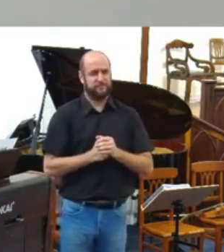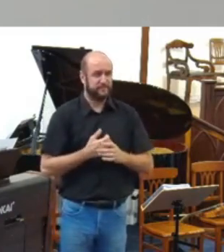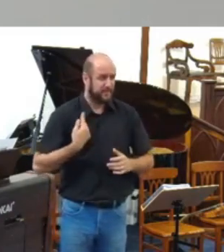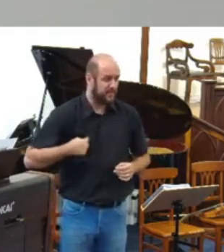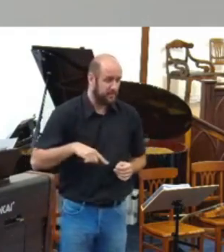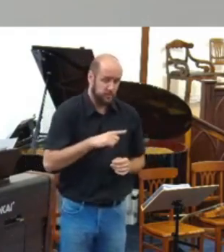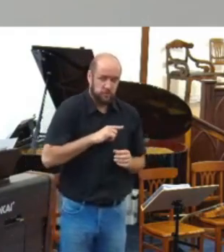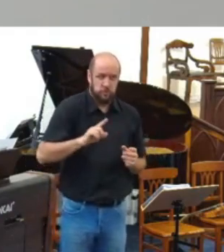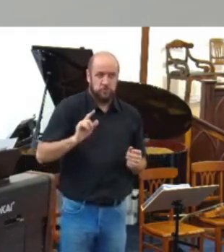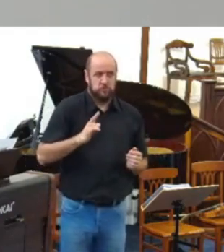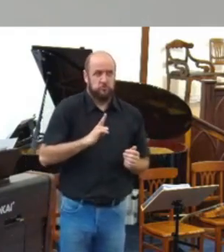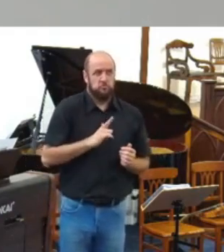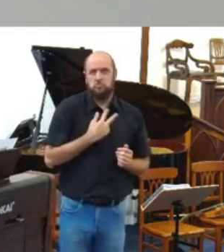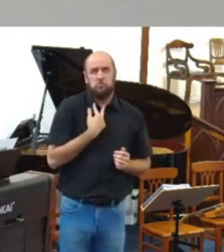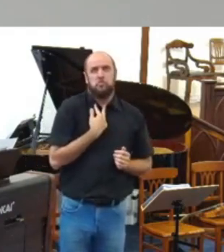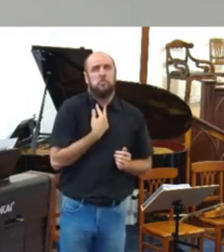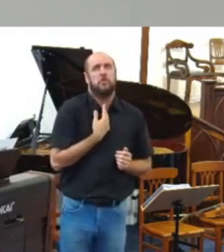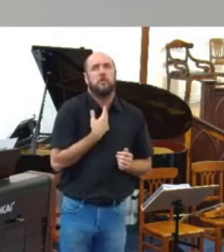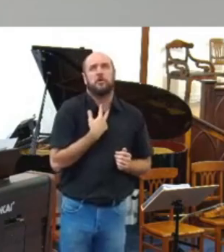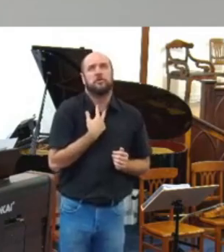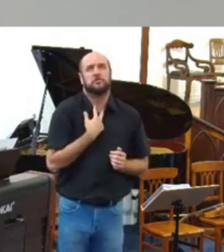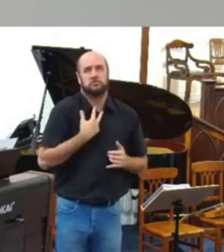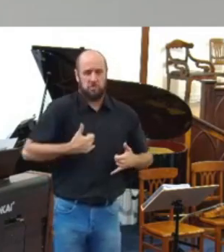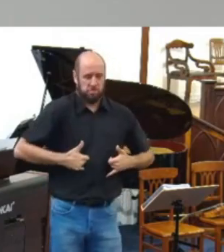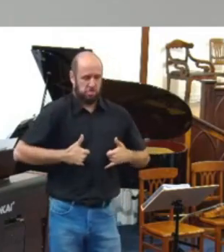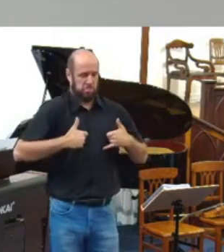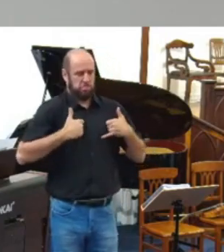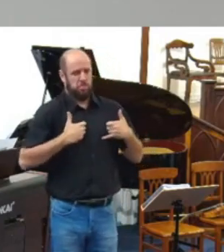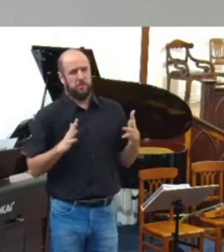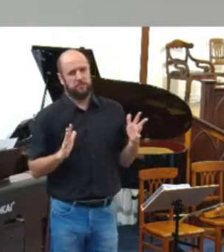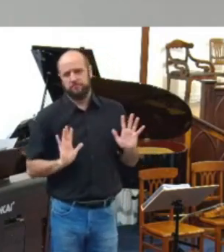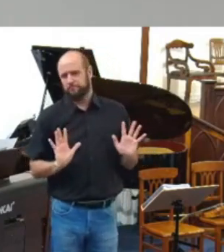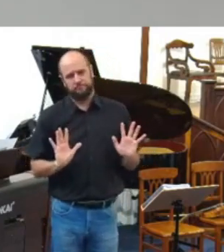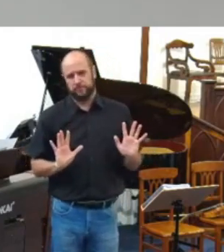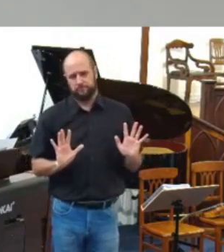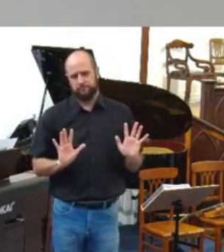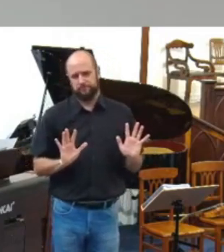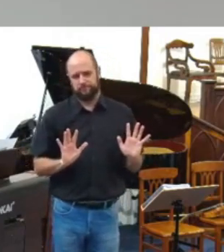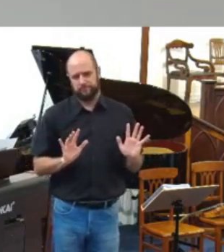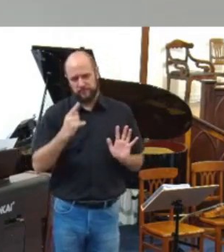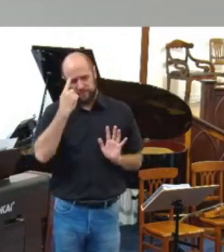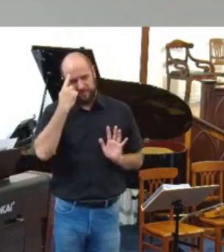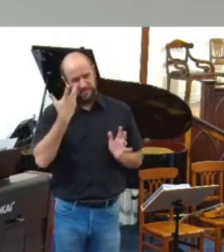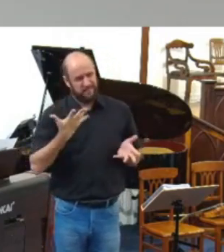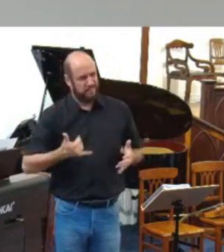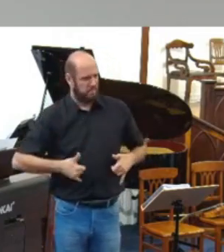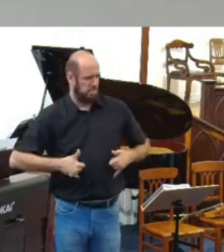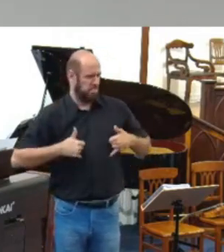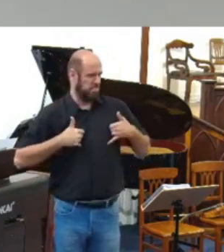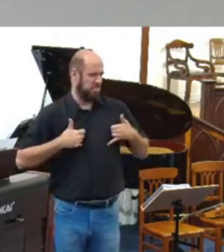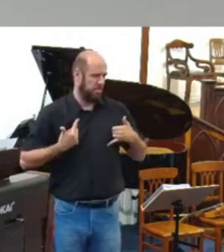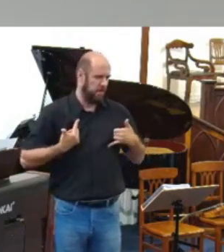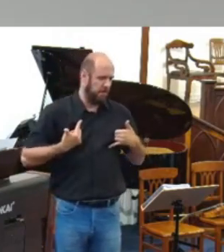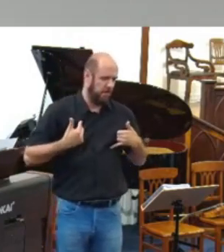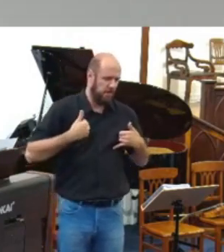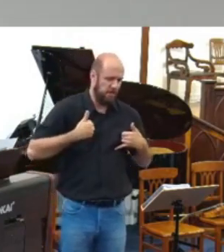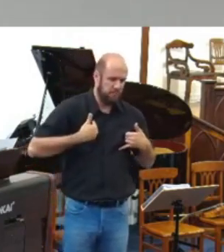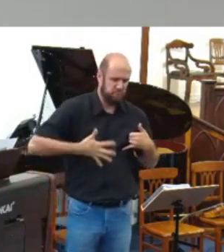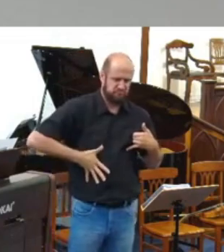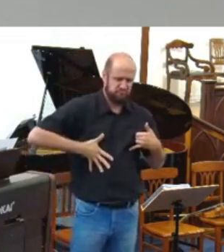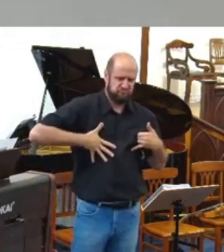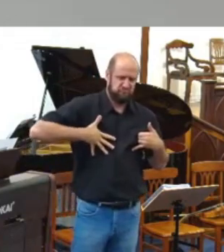Nós não temos o direito de nos vangloriar disso. Nós não temos o direito de nos orgulharmos